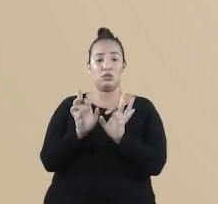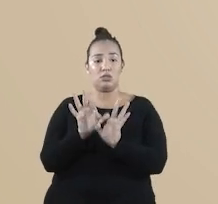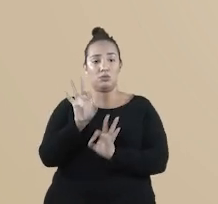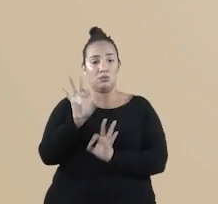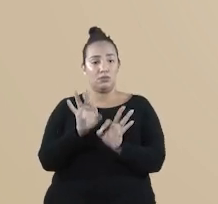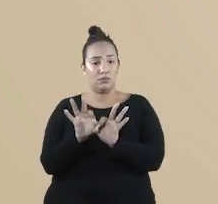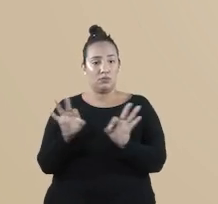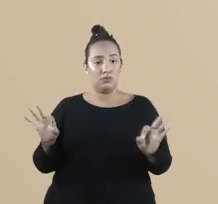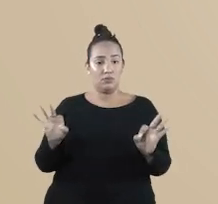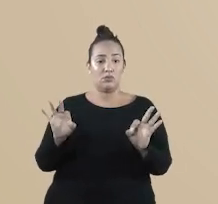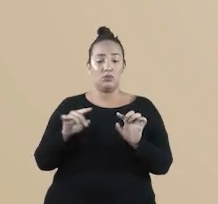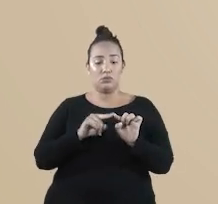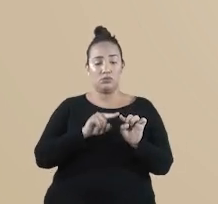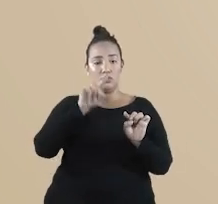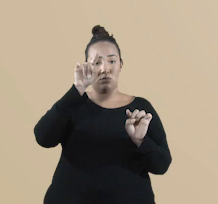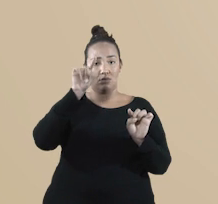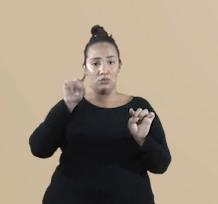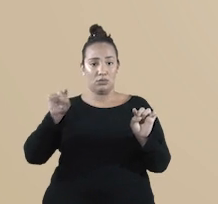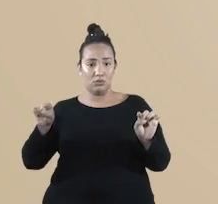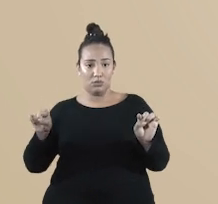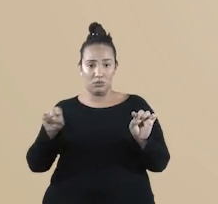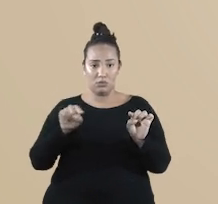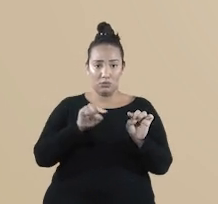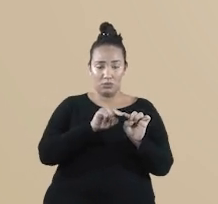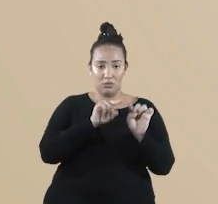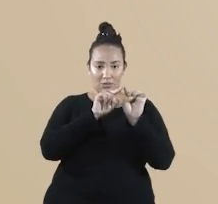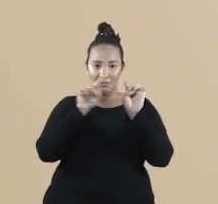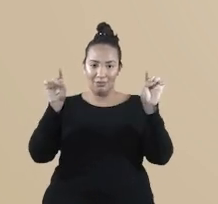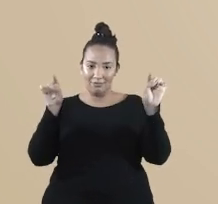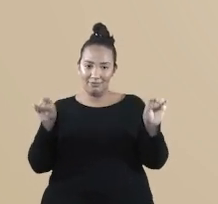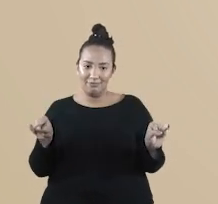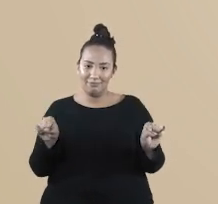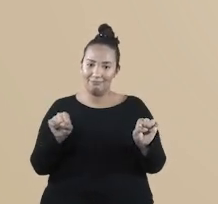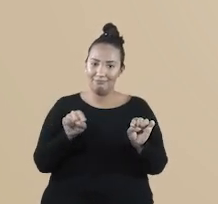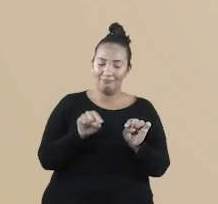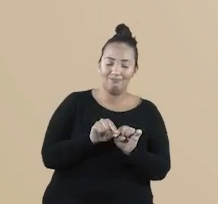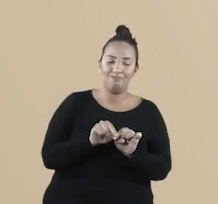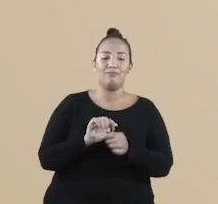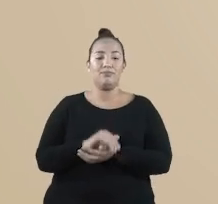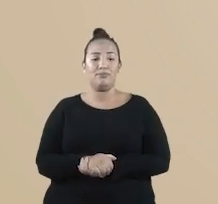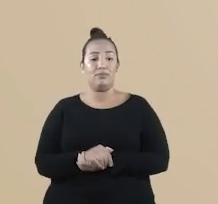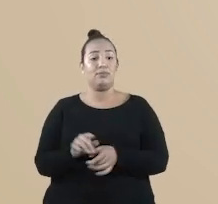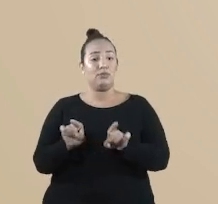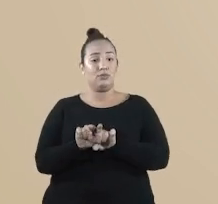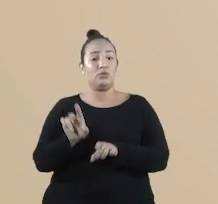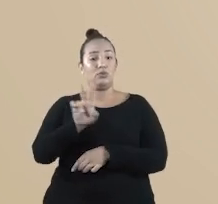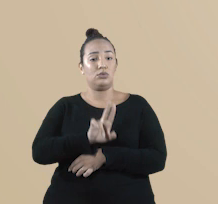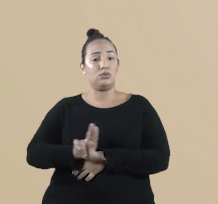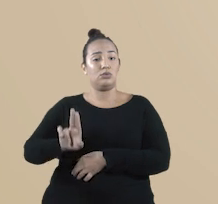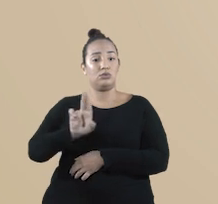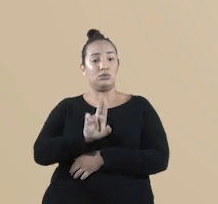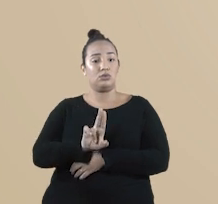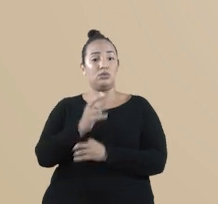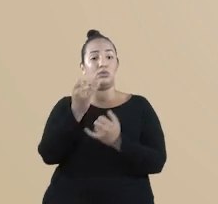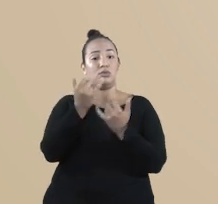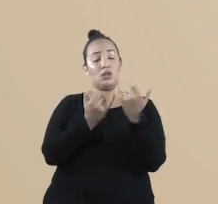demonstrar relações métricas do triângulo retângulo, entre elas o Teorema de Pitágoras,